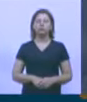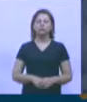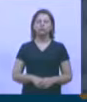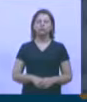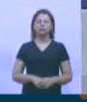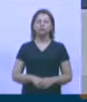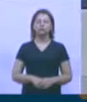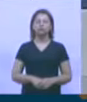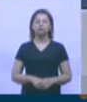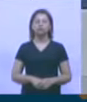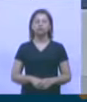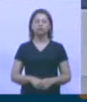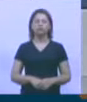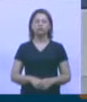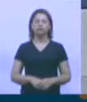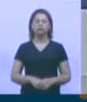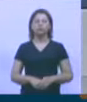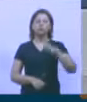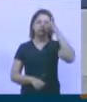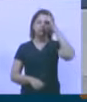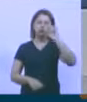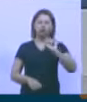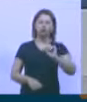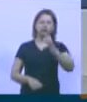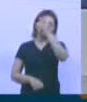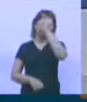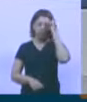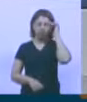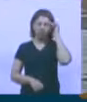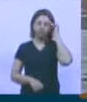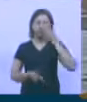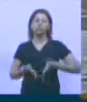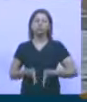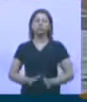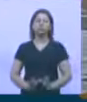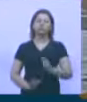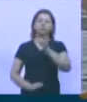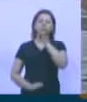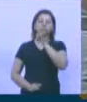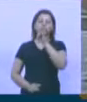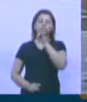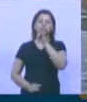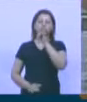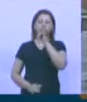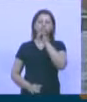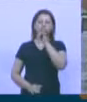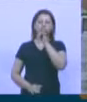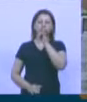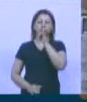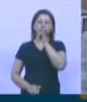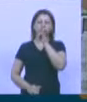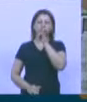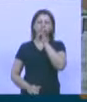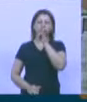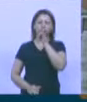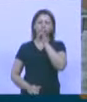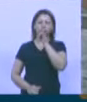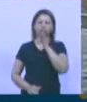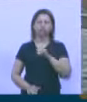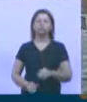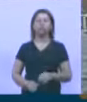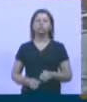wedlock. Imagine que uma pessoa foi concebida, por exemplo, fora. Out of